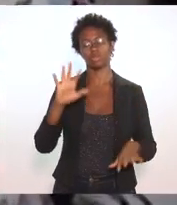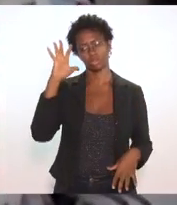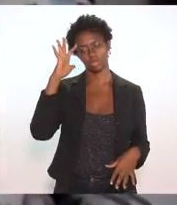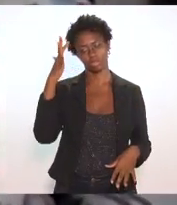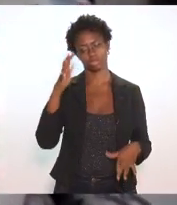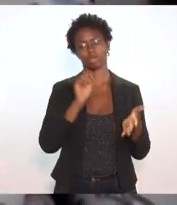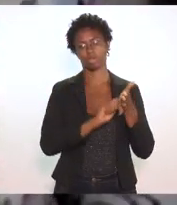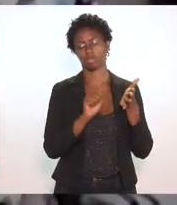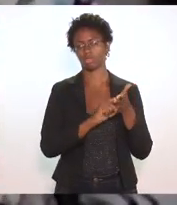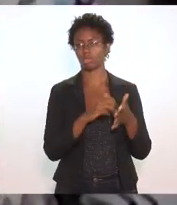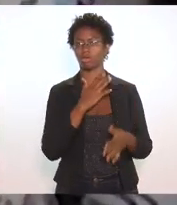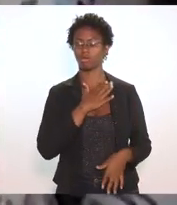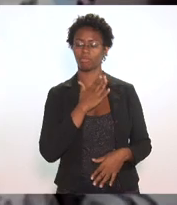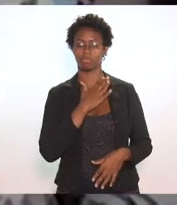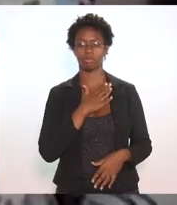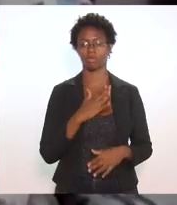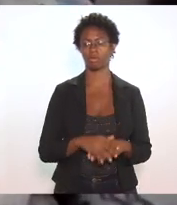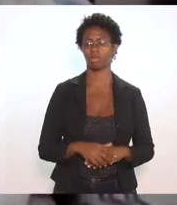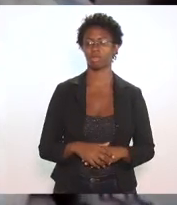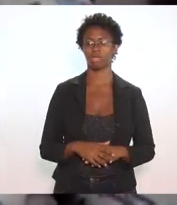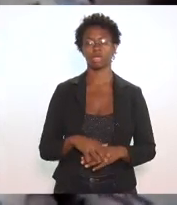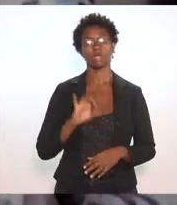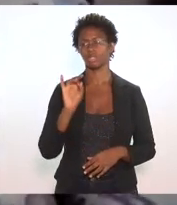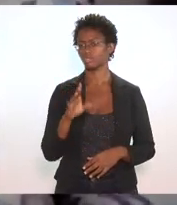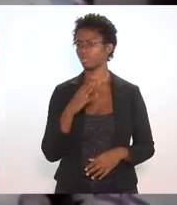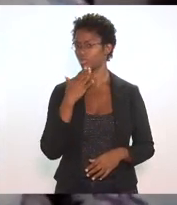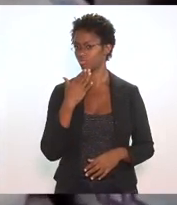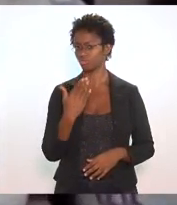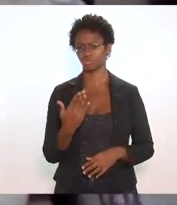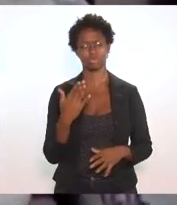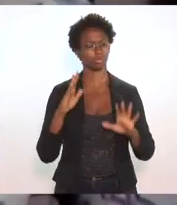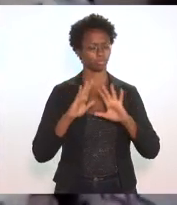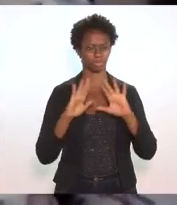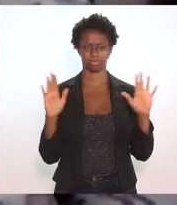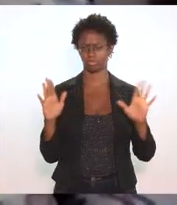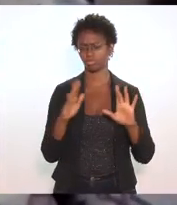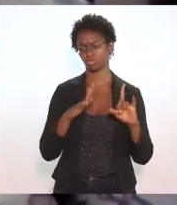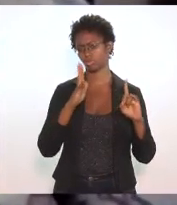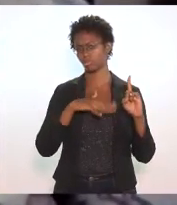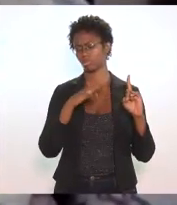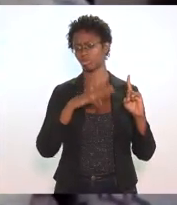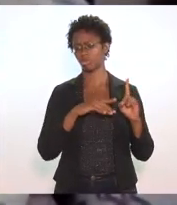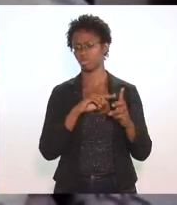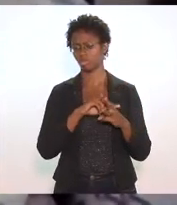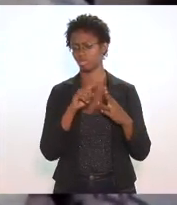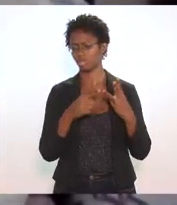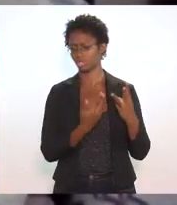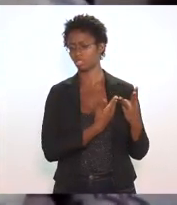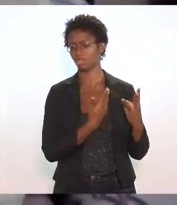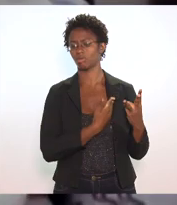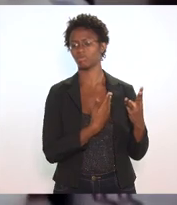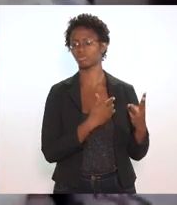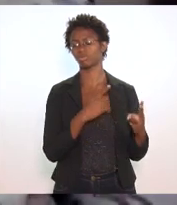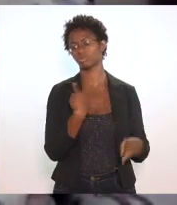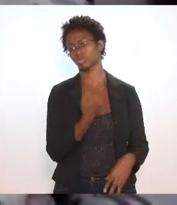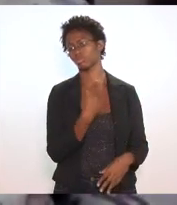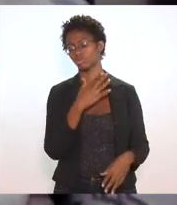Franciane Mota, uma forma singela de homenagear três grandes amigos que nós perdemos por